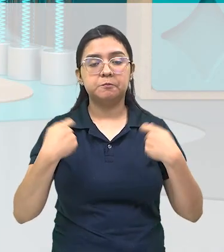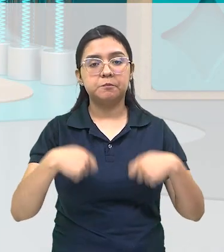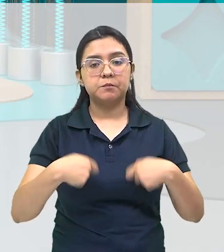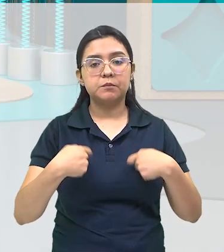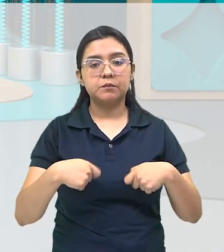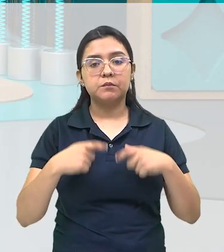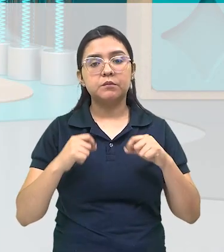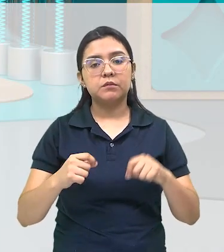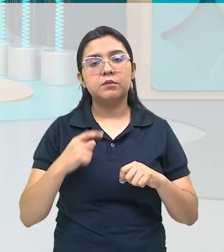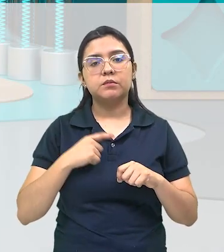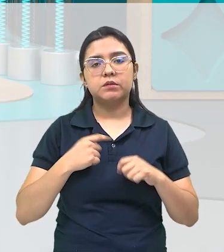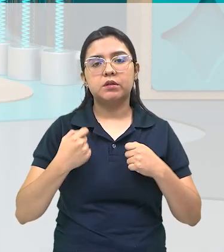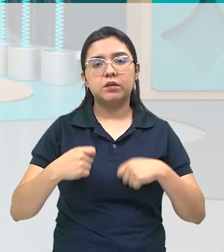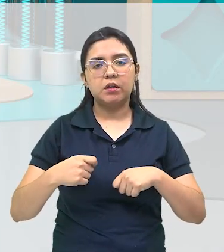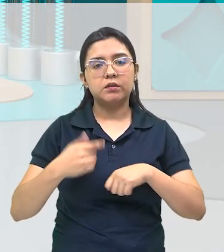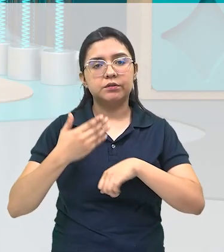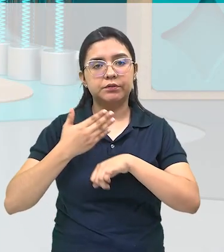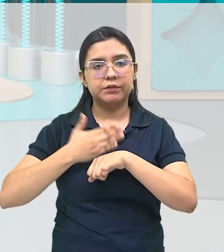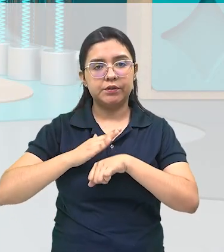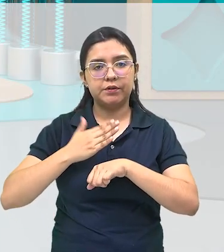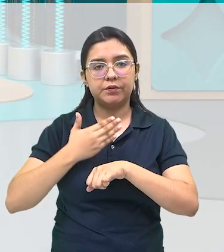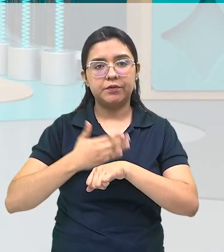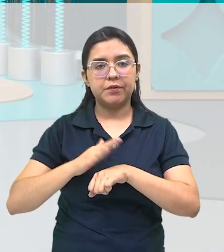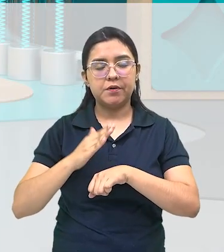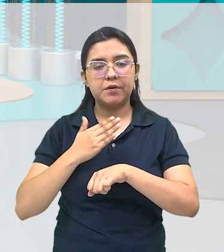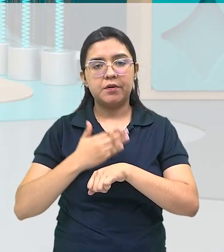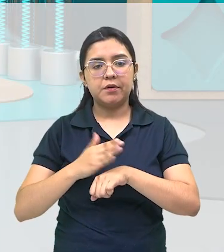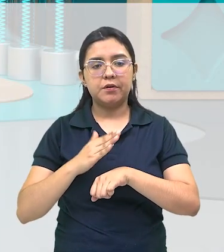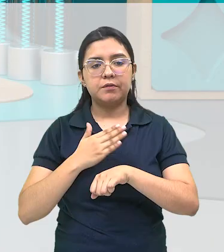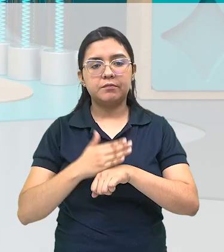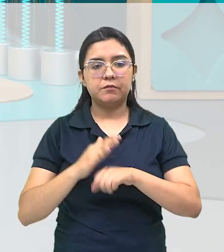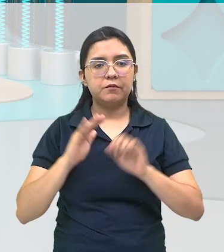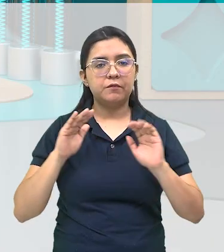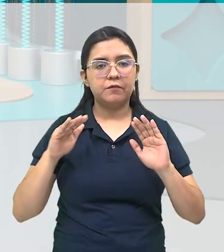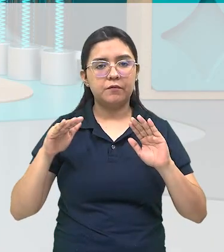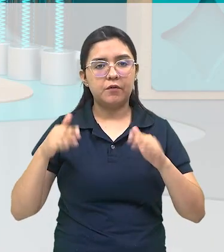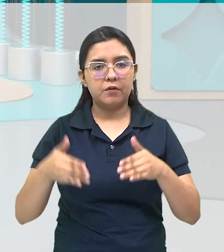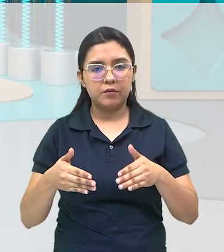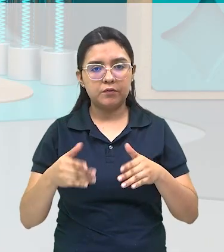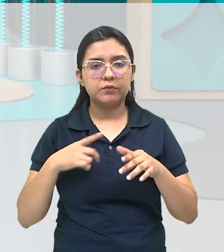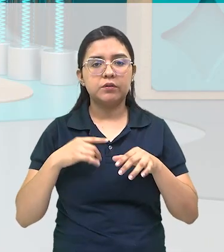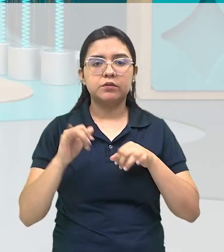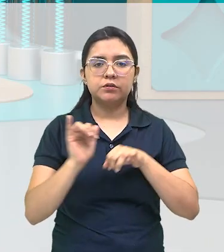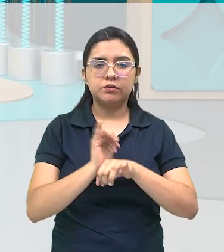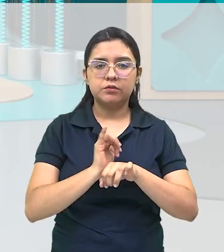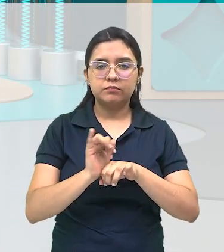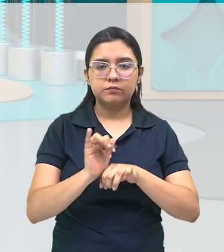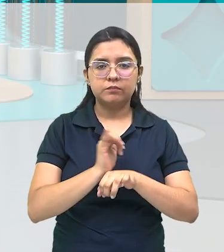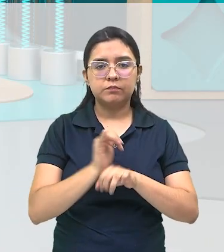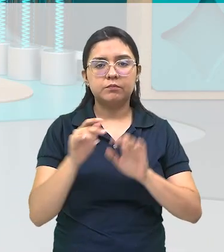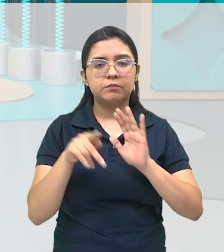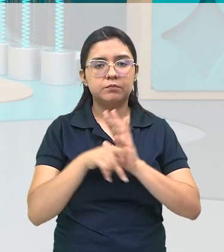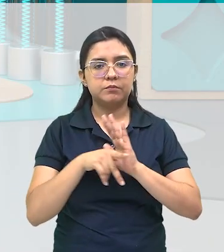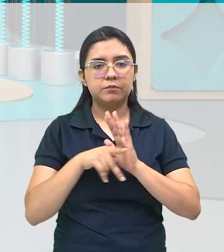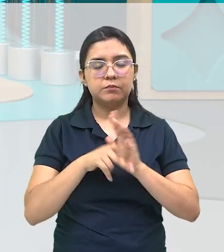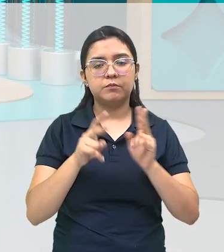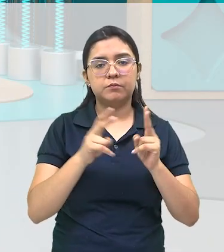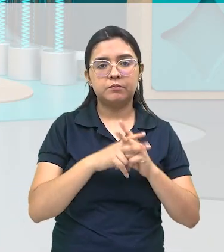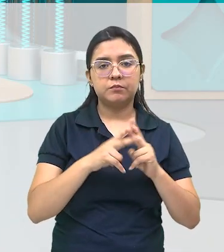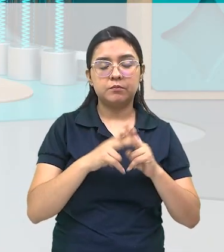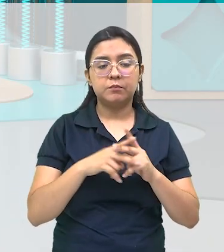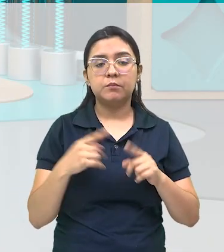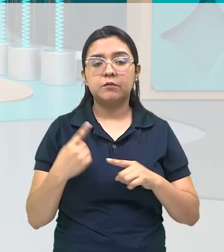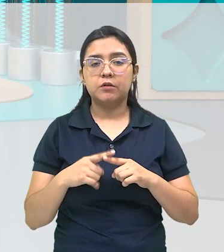necessário muito tempo de treino, é necessário se aprofundar completamente nas técnicas, porque diferentemente do